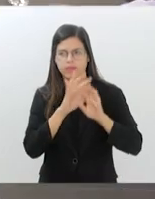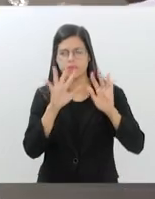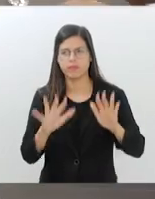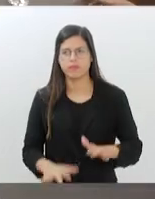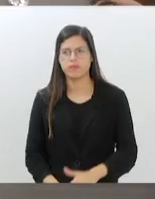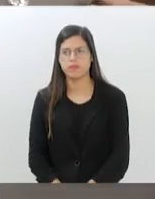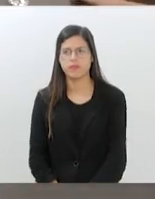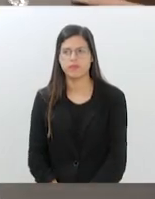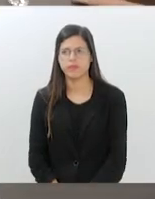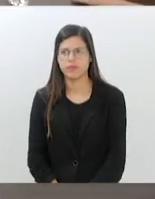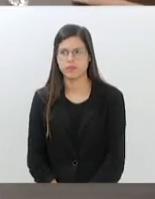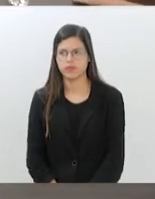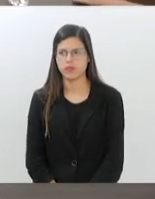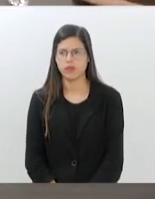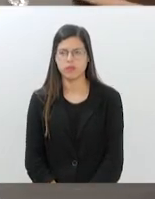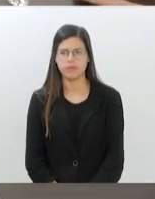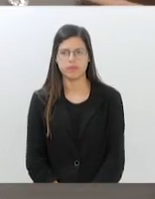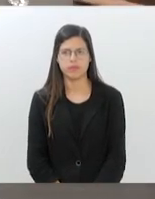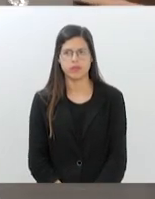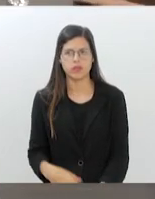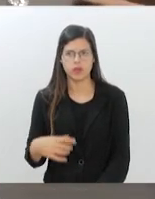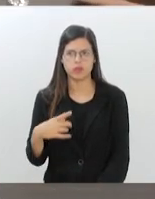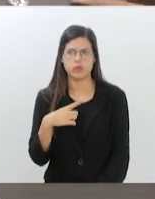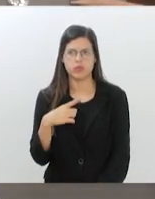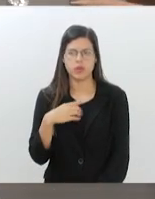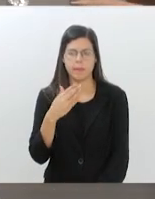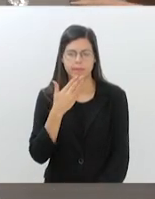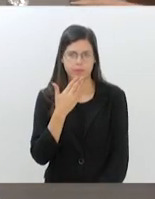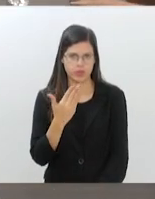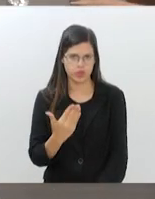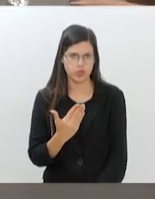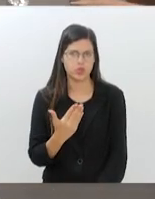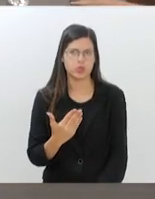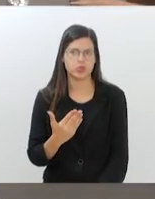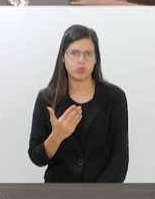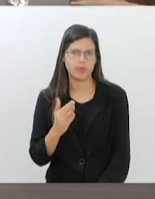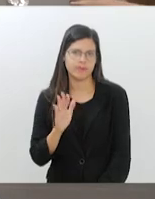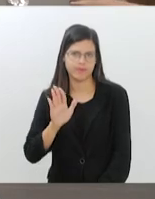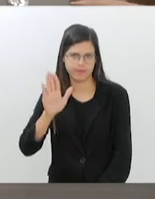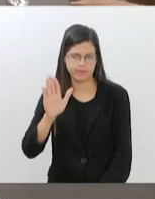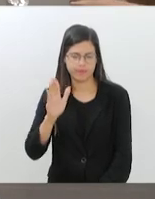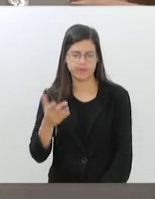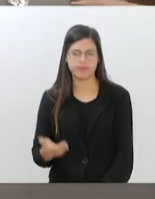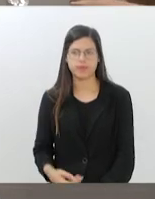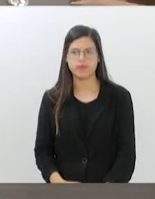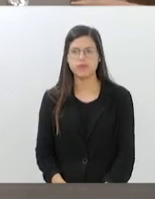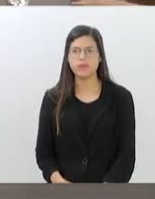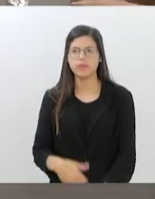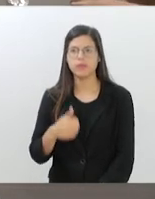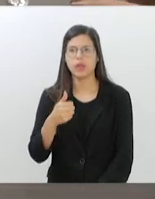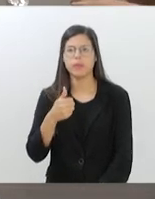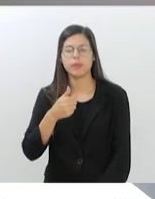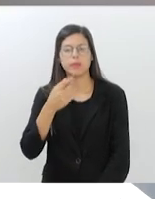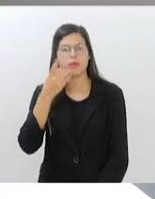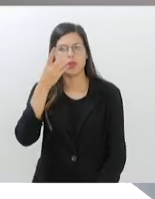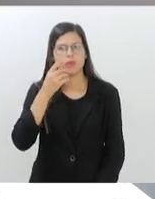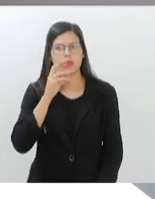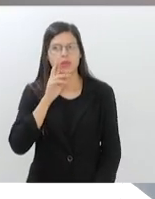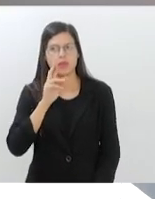bom eu tinha pedido também para me pronunciar primeiro Deputado